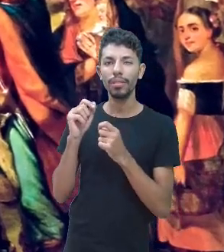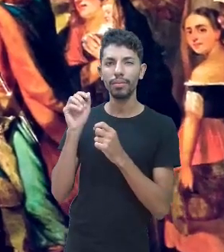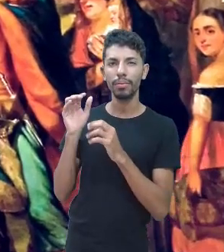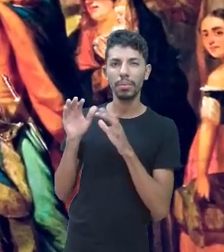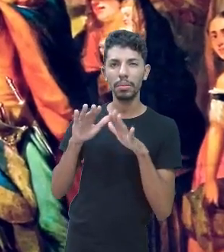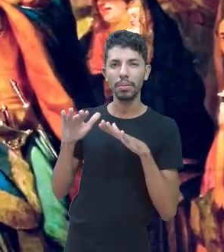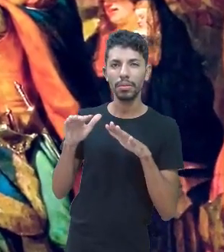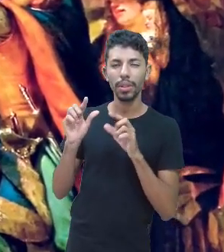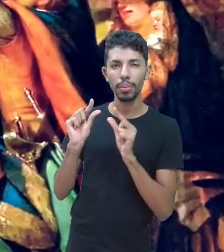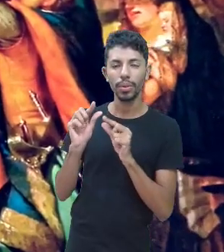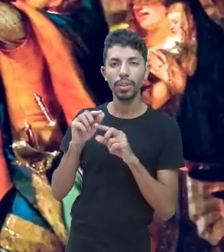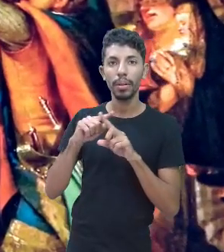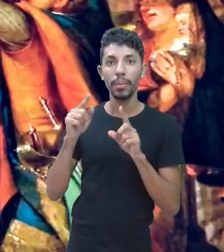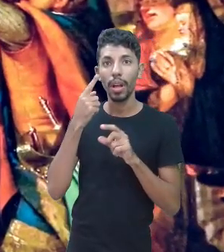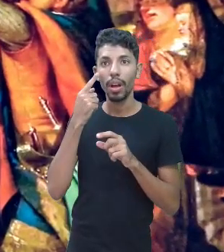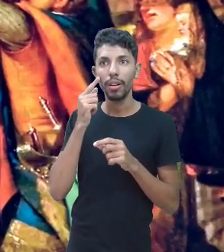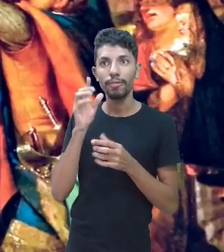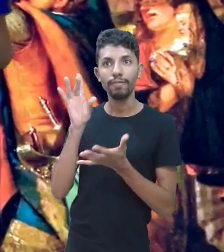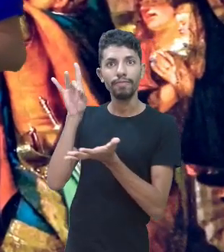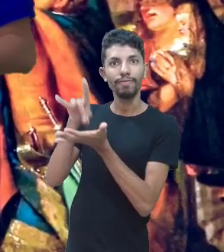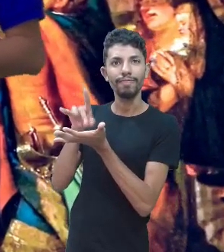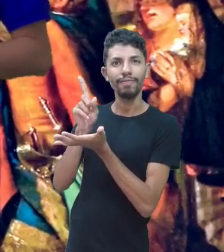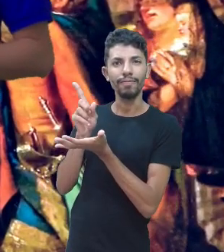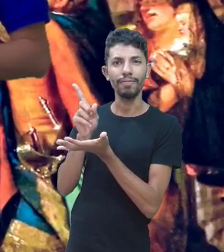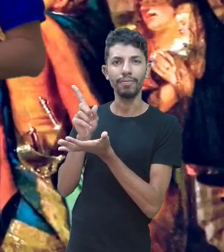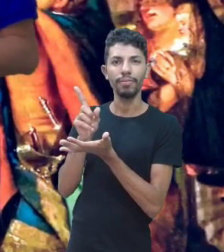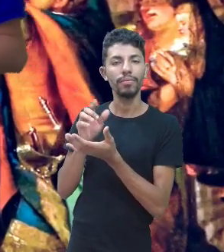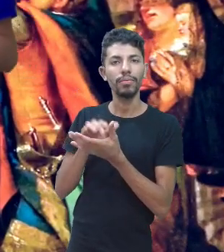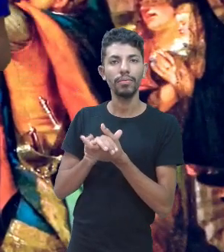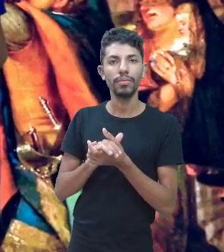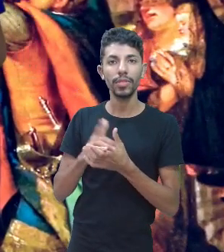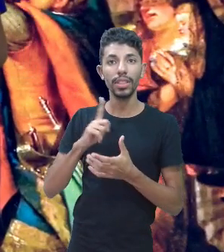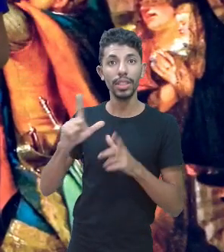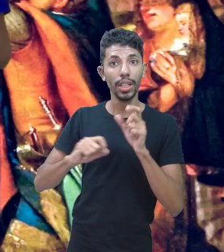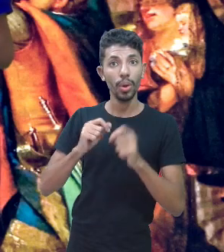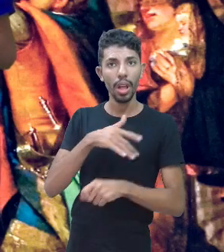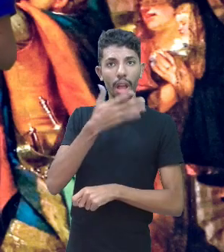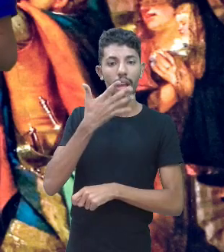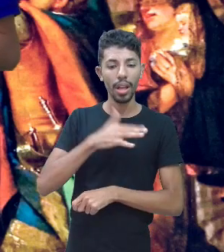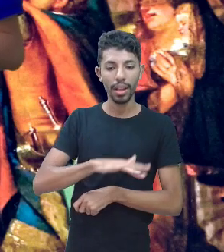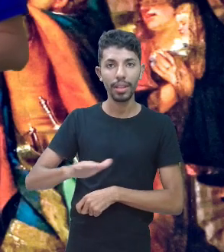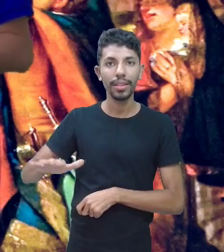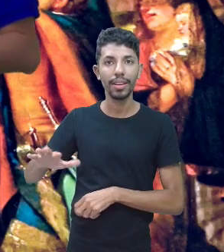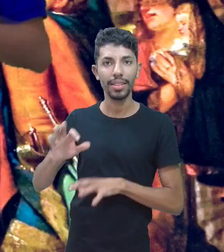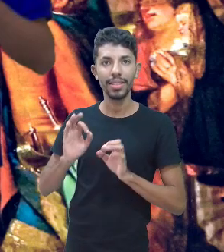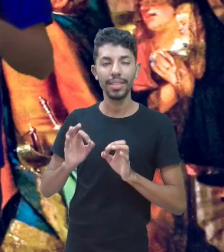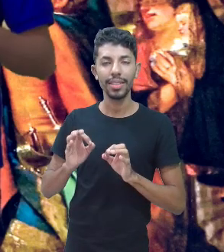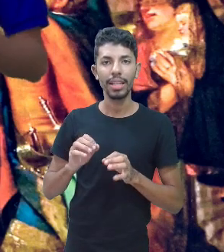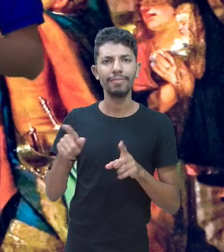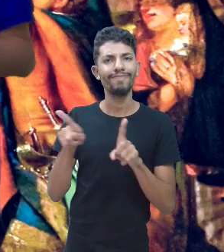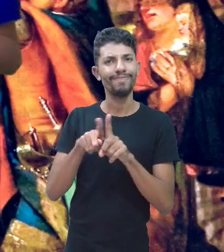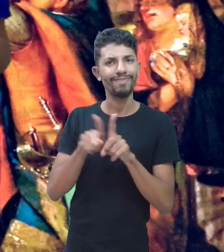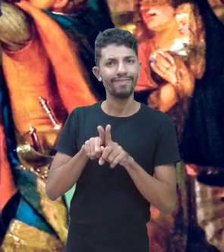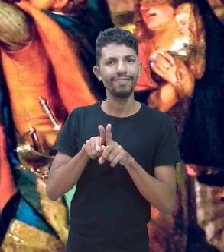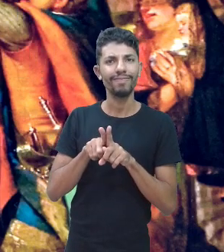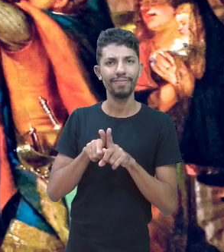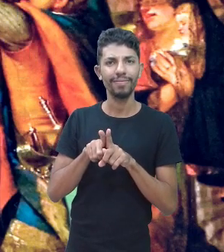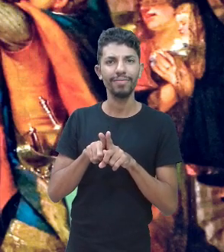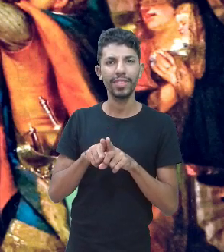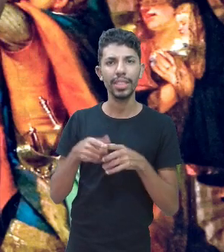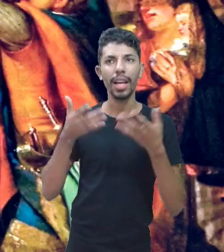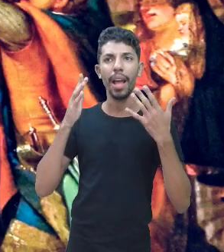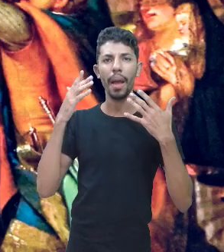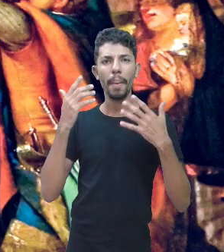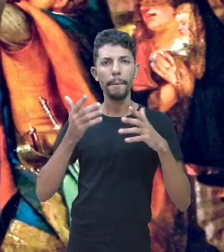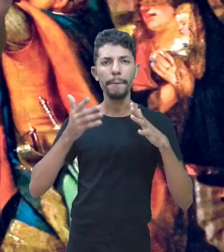aqui na obra, mas justamente ali onde eu estava, nós temos crianças, né, que estão ali também em meio a essa